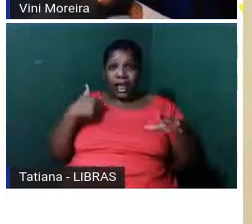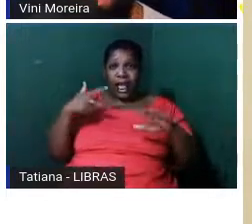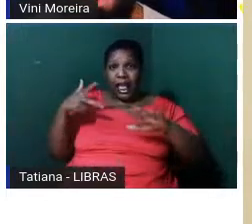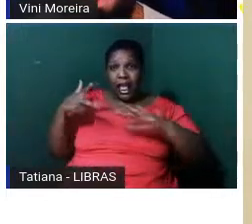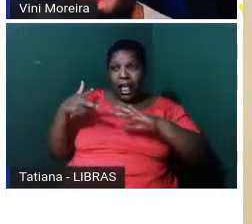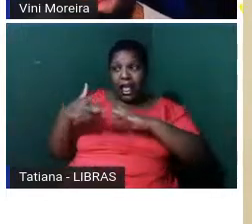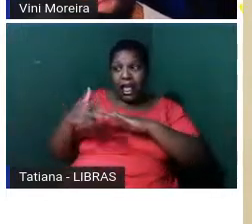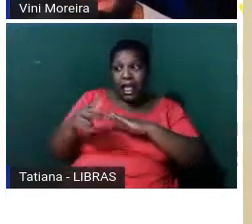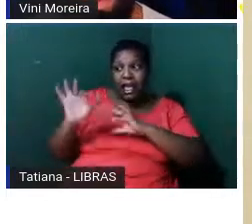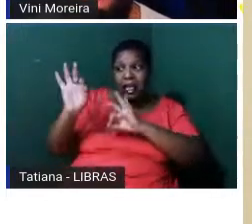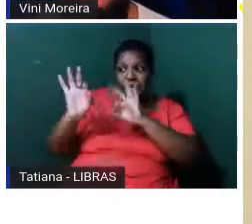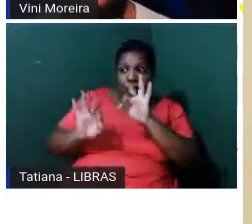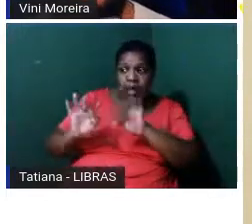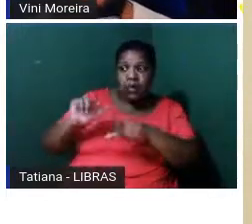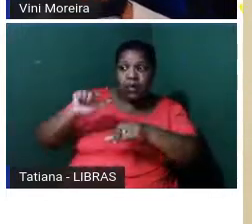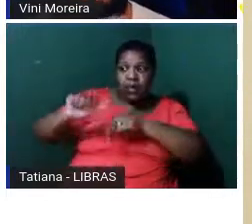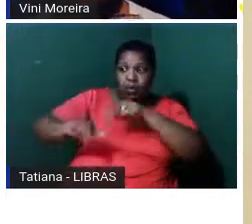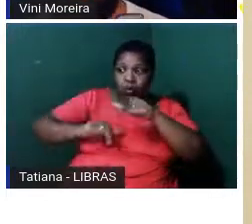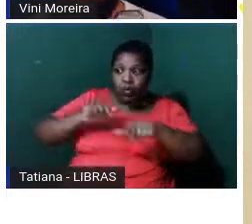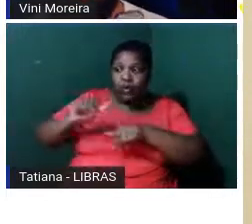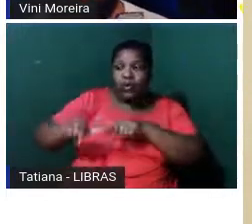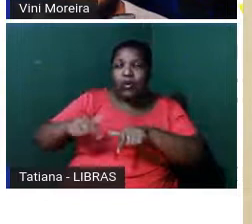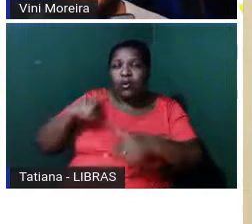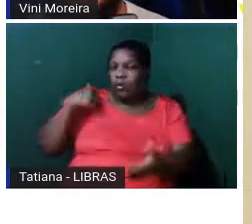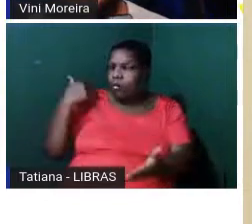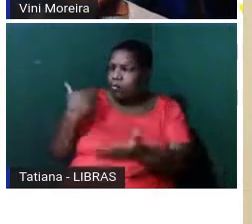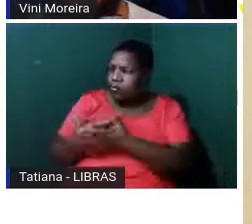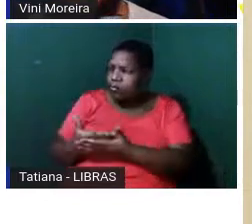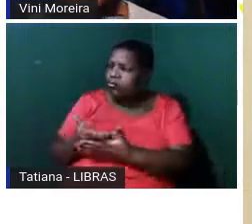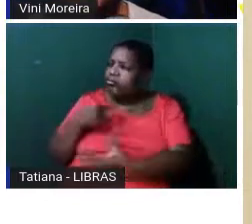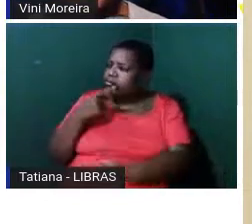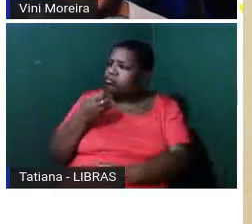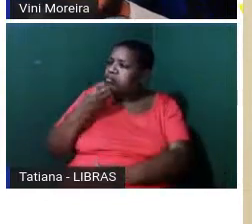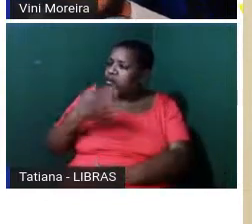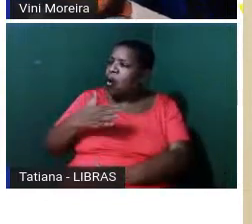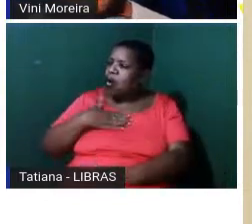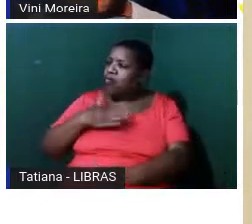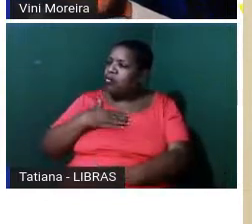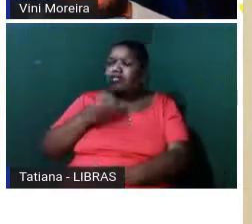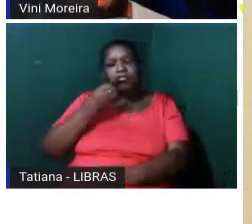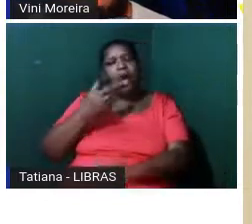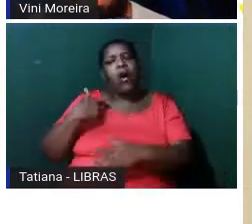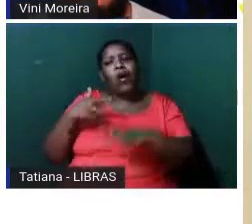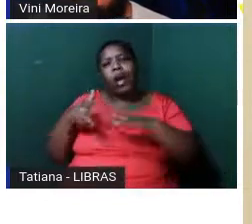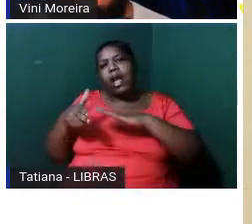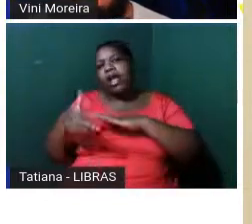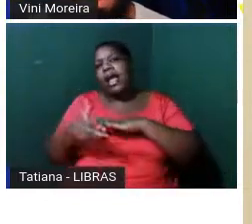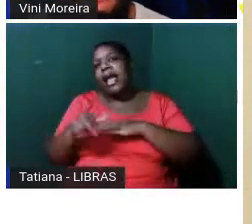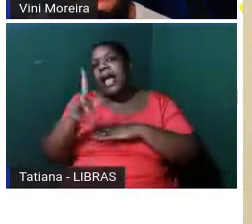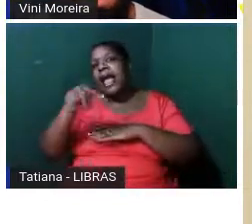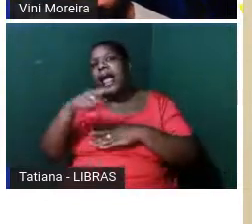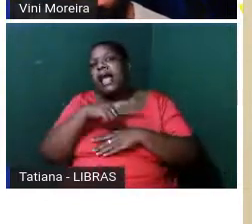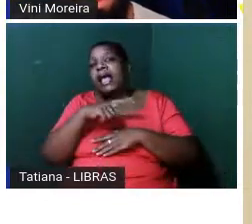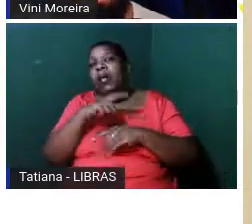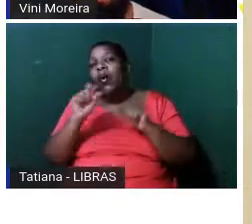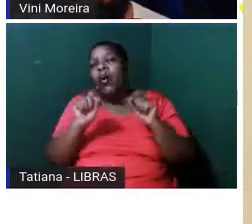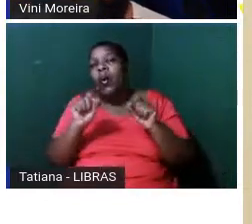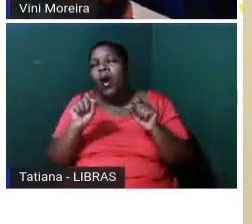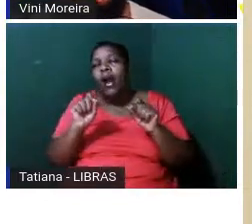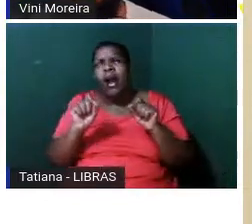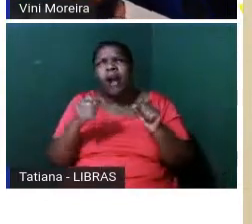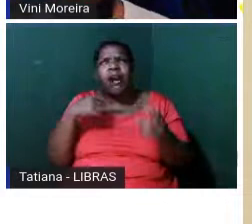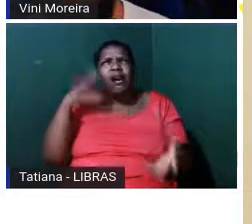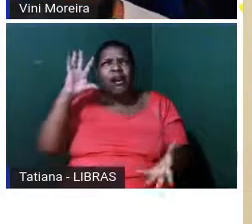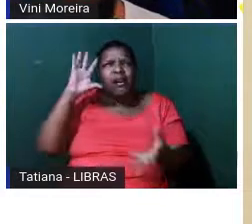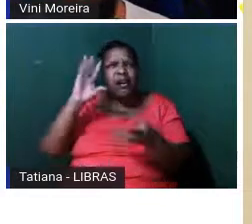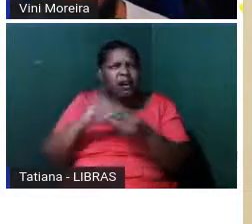o grande trabalho que a gente tem que ter até a gente se considerar um bom editor é ter a